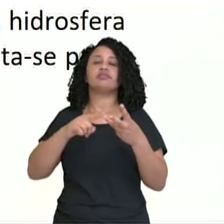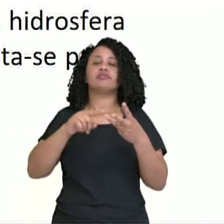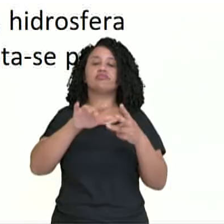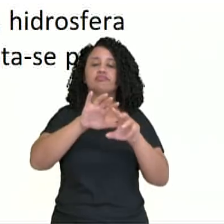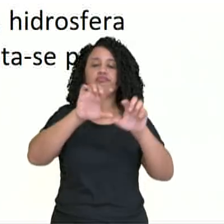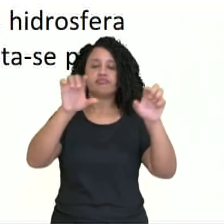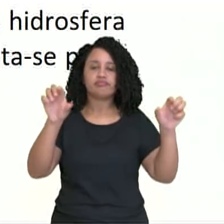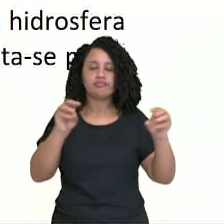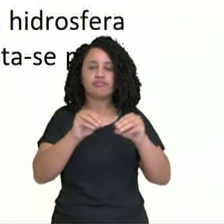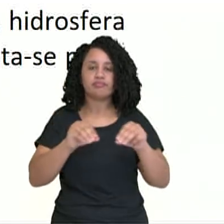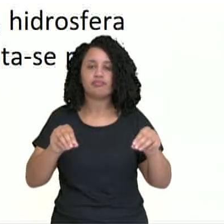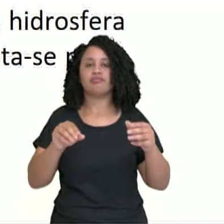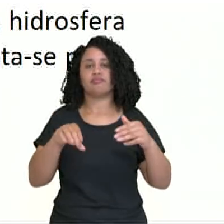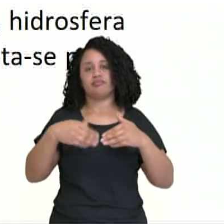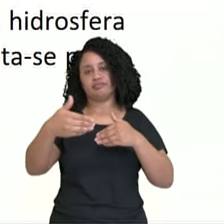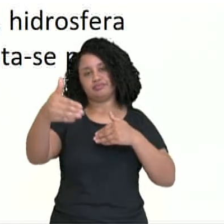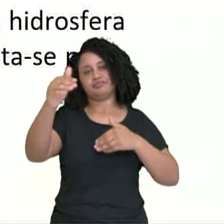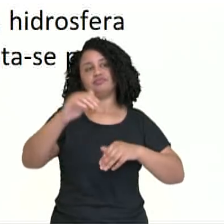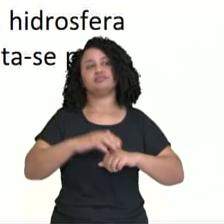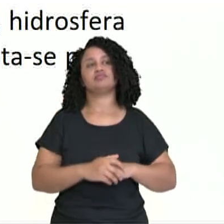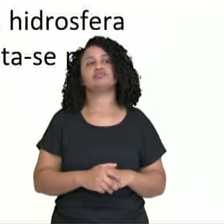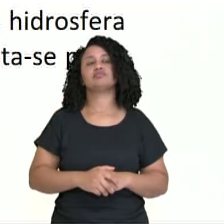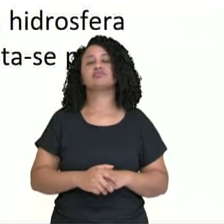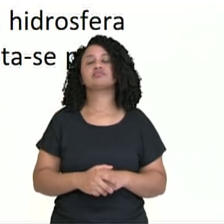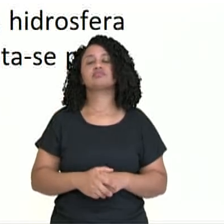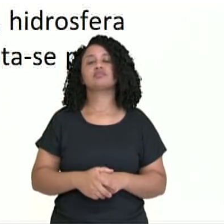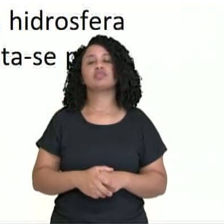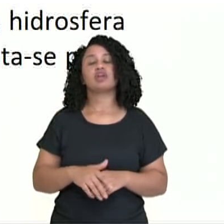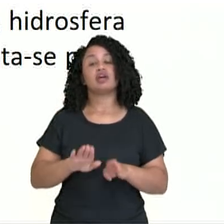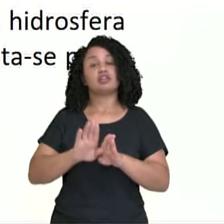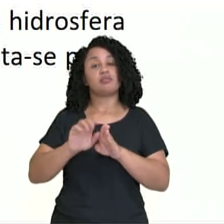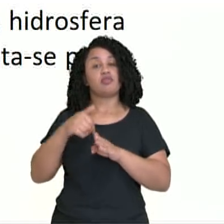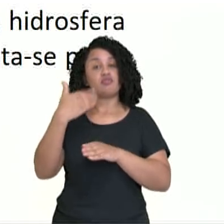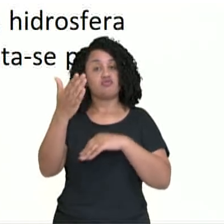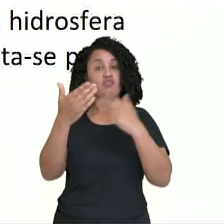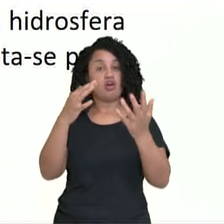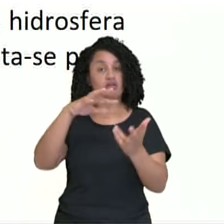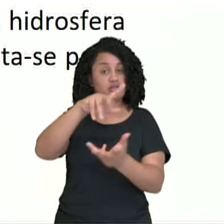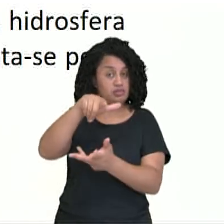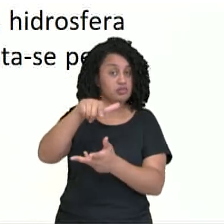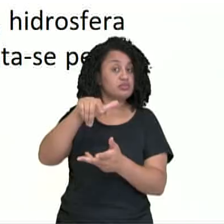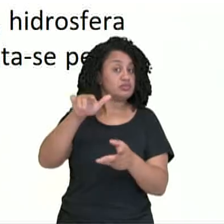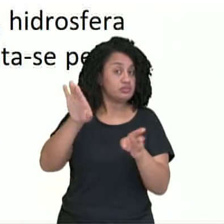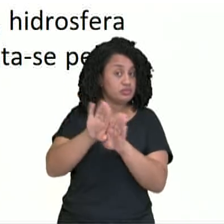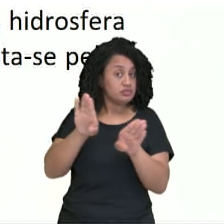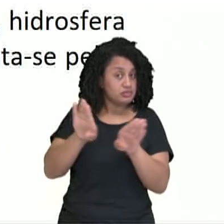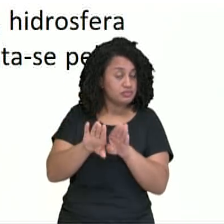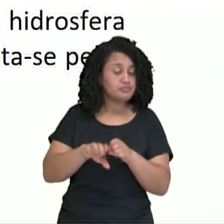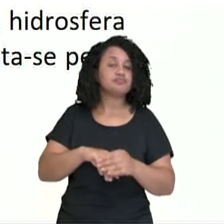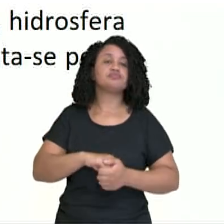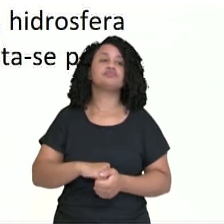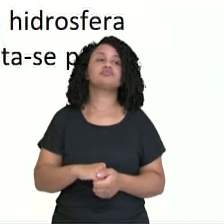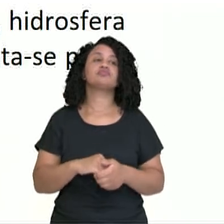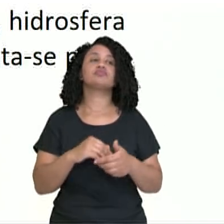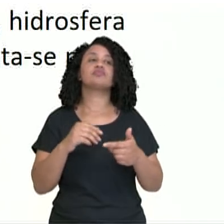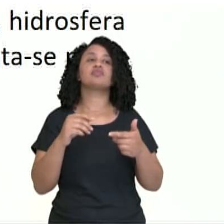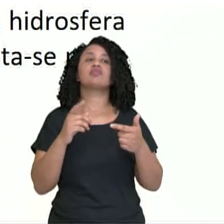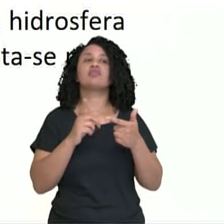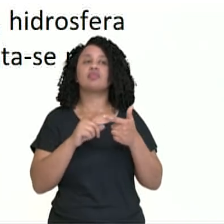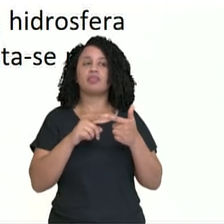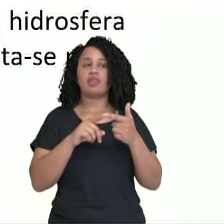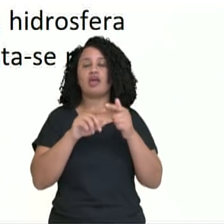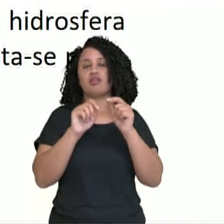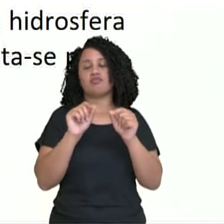atmosfera e assim por diante. E ainda, e fora do planeta Terra também, tá bom? E ainda, ele pode ter ele faz